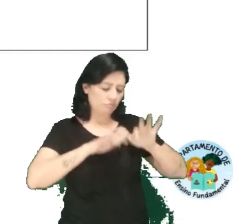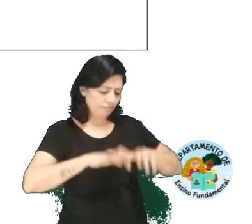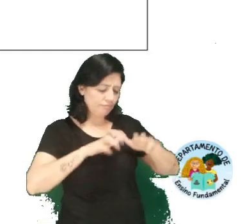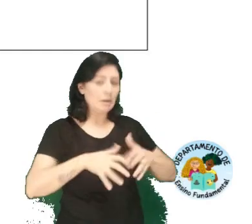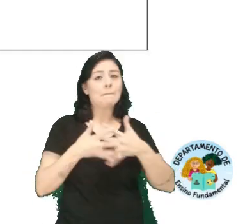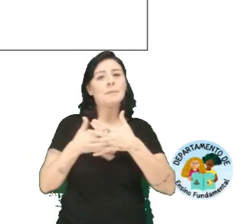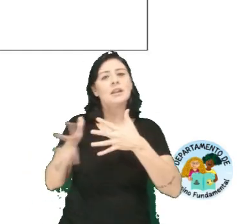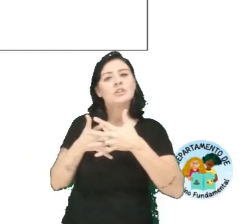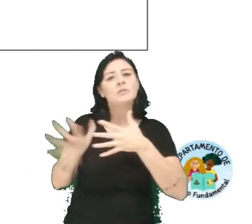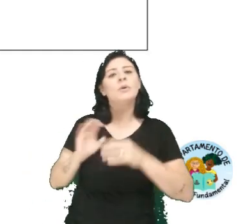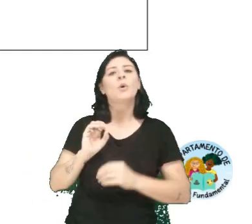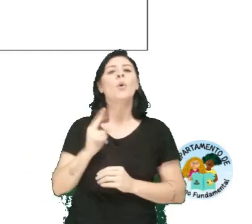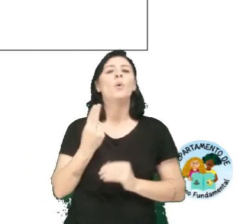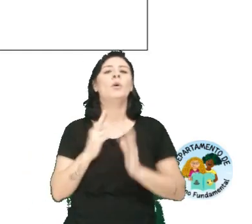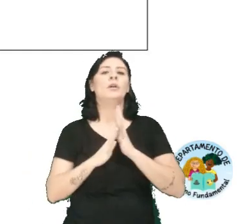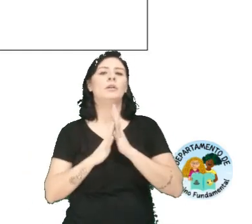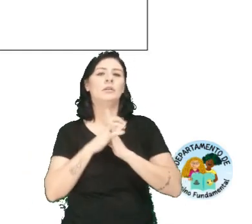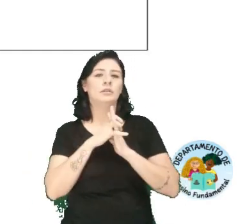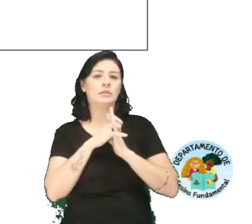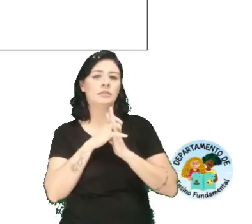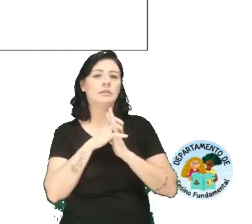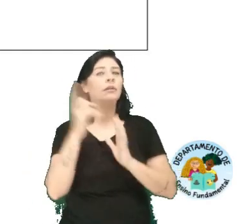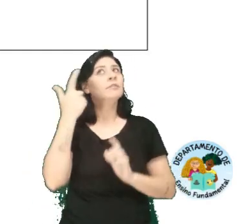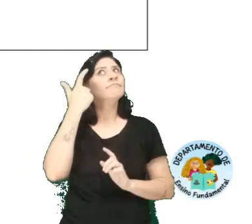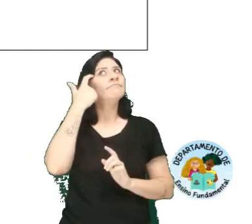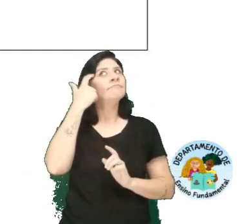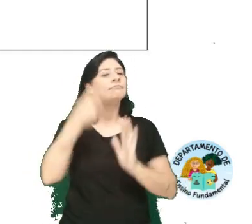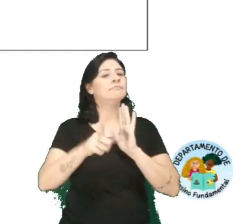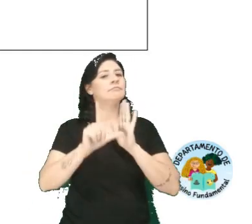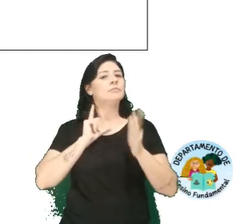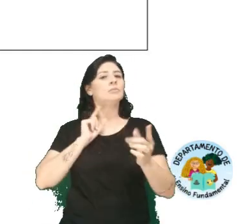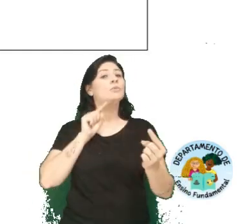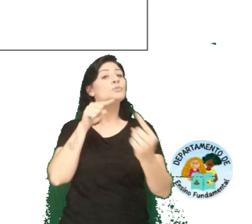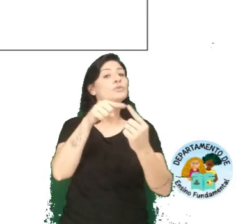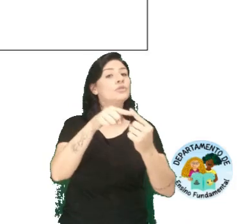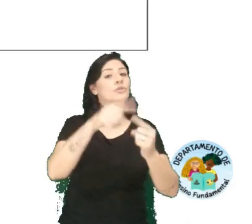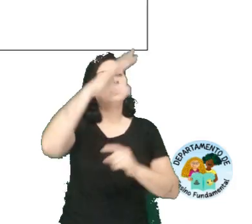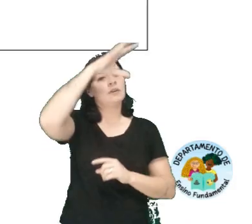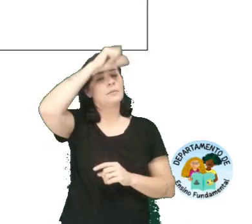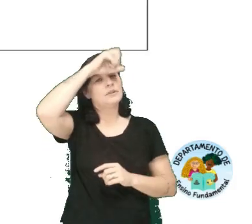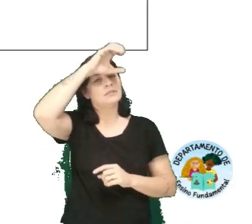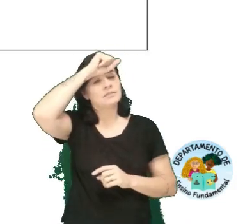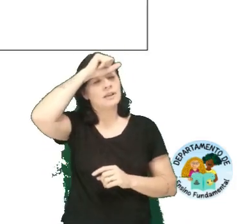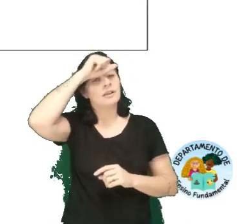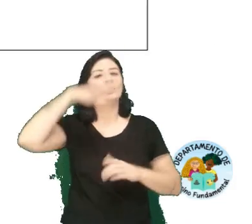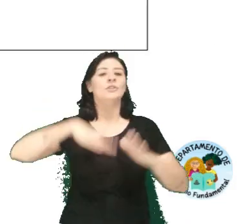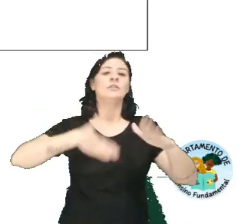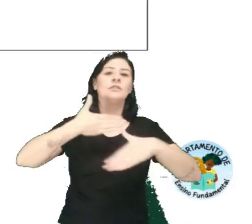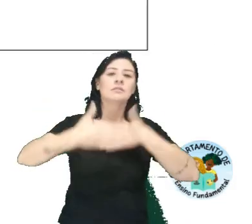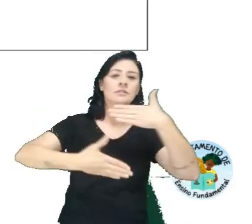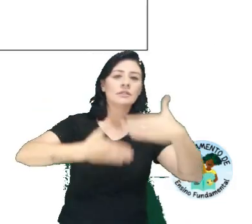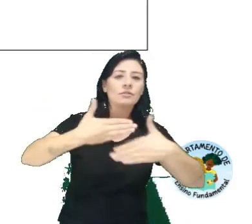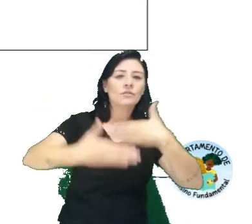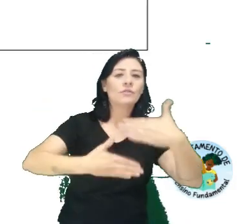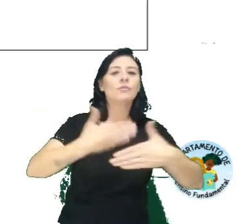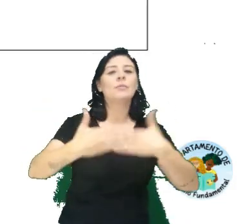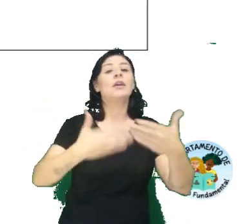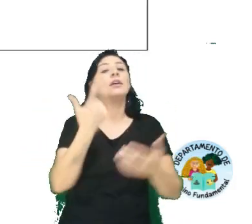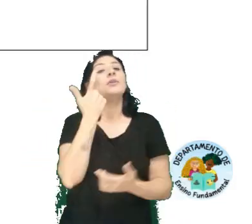de aula, ele prevê os objetivos de aprendizagem ou objetivos de aprendizagem e desenvolvimento que ele